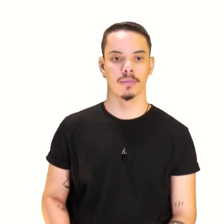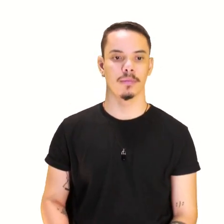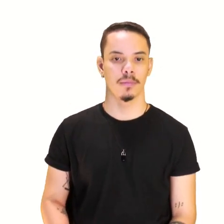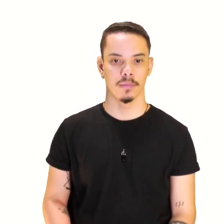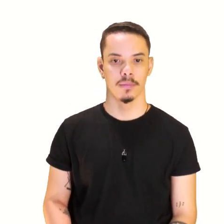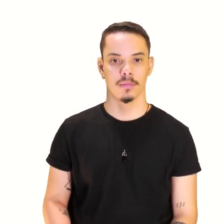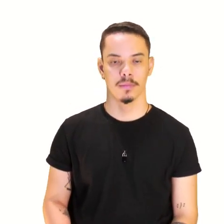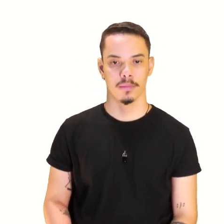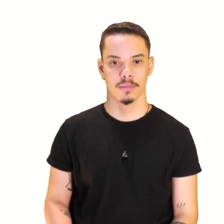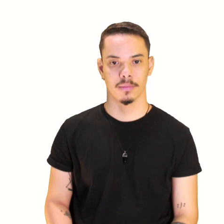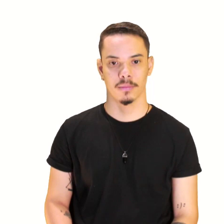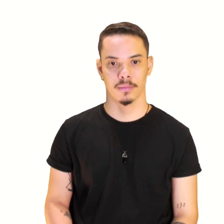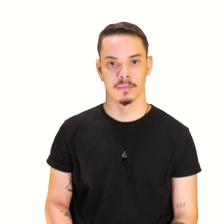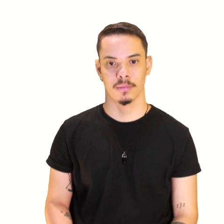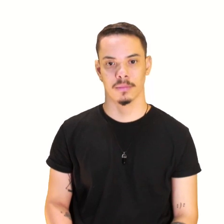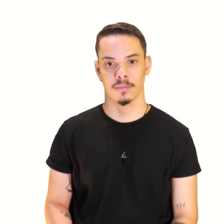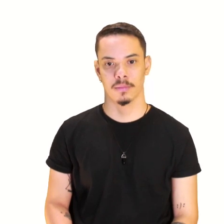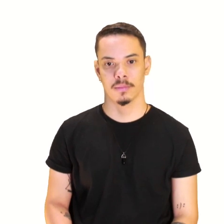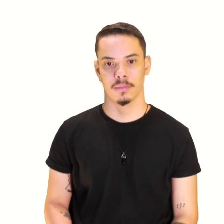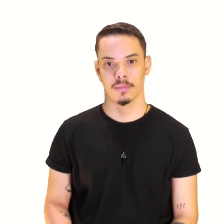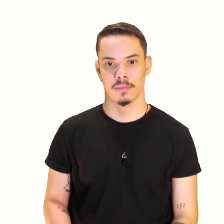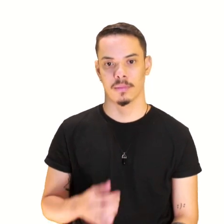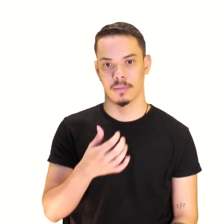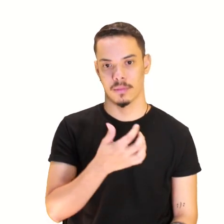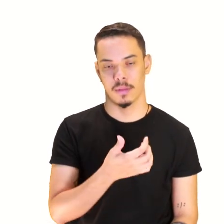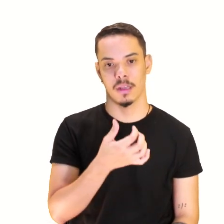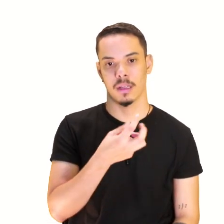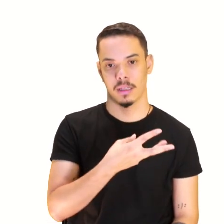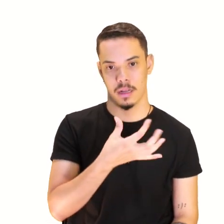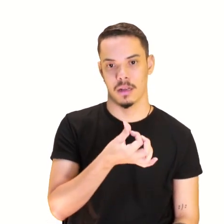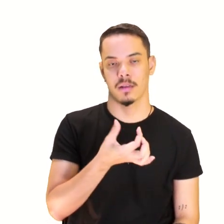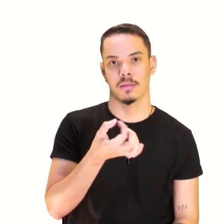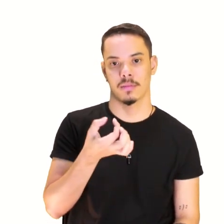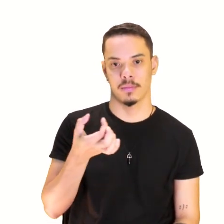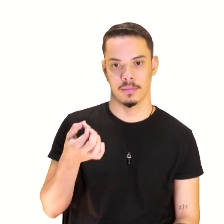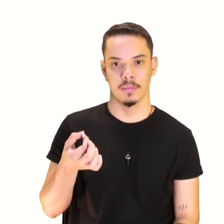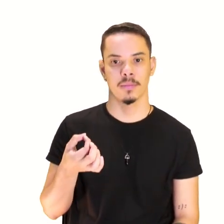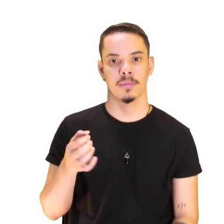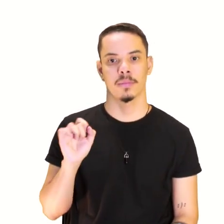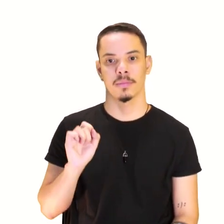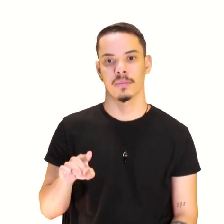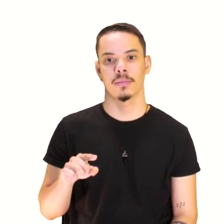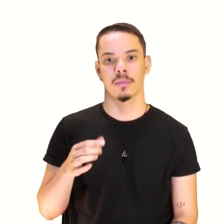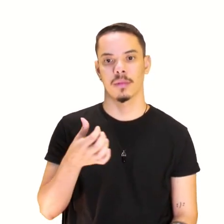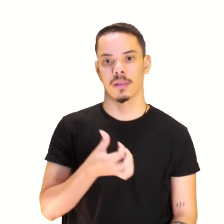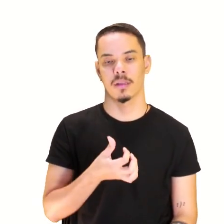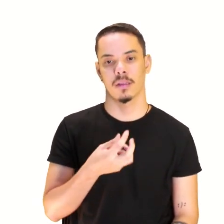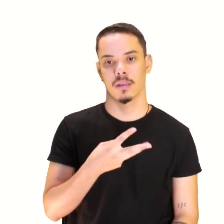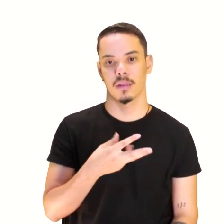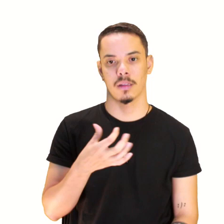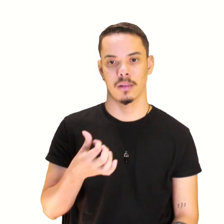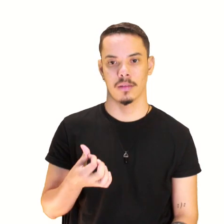vezes 60, 6 vezes 6, 36, acrescenta 2 zeros, né? 36 ao quadrado.